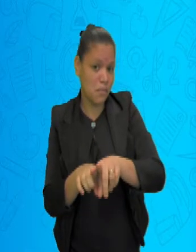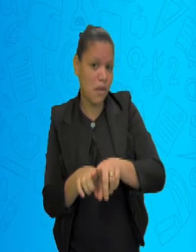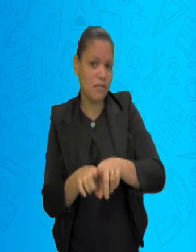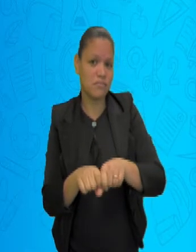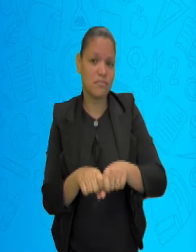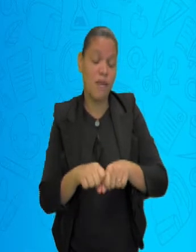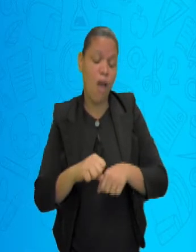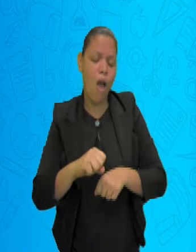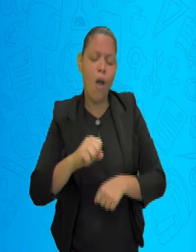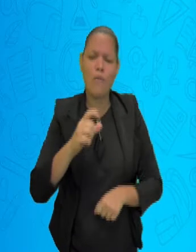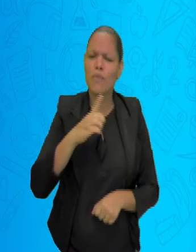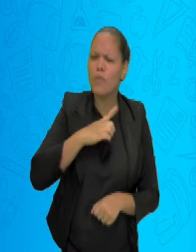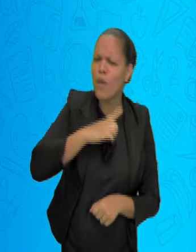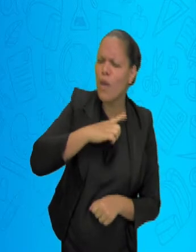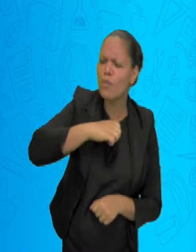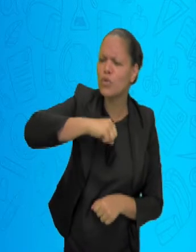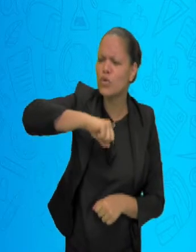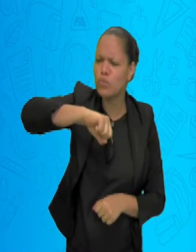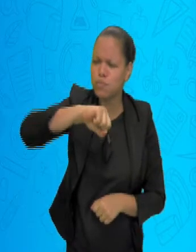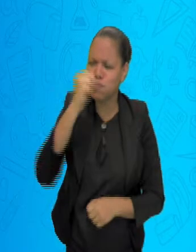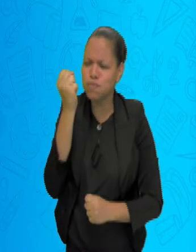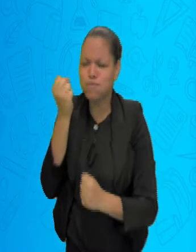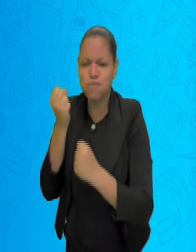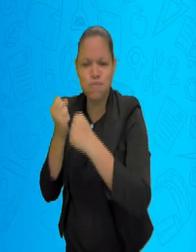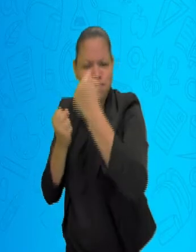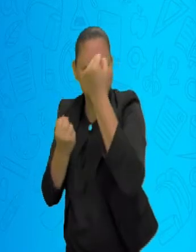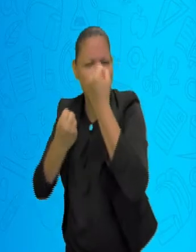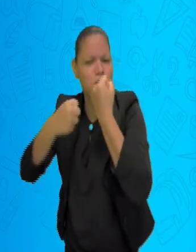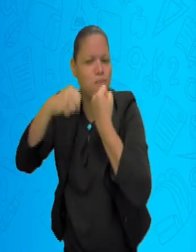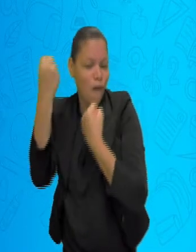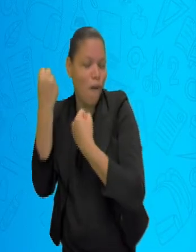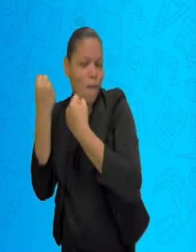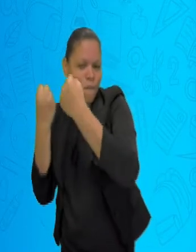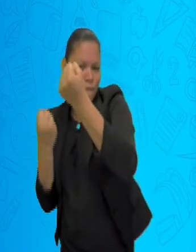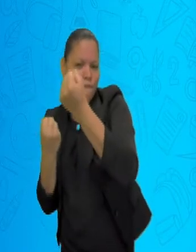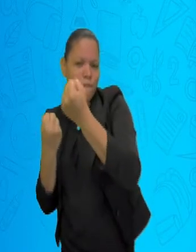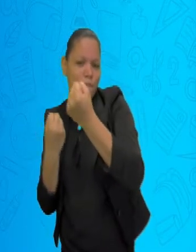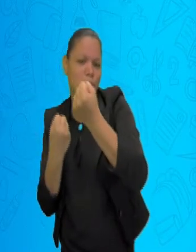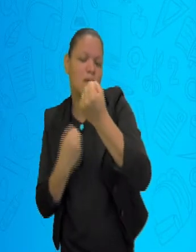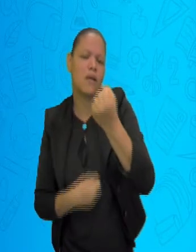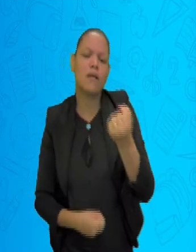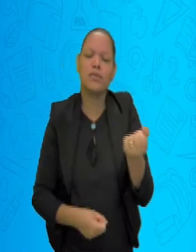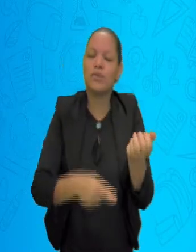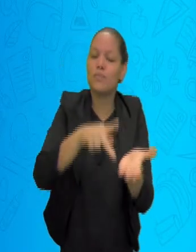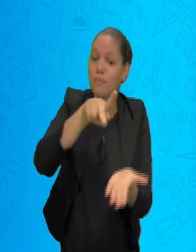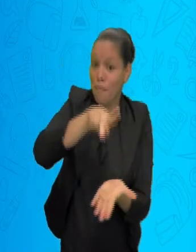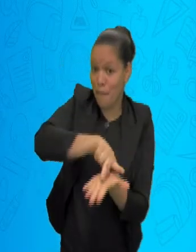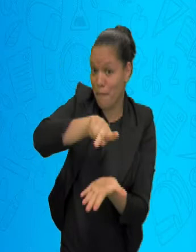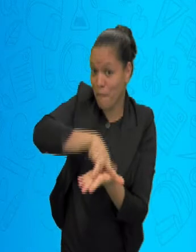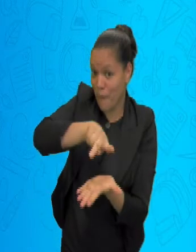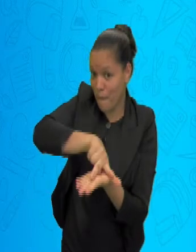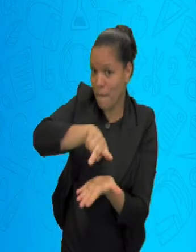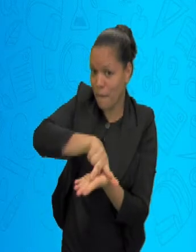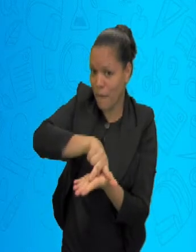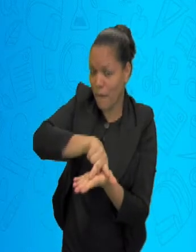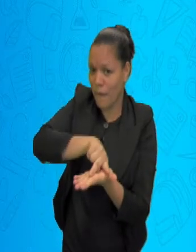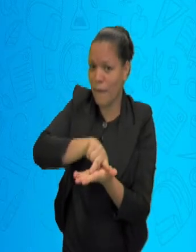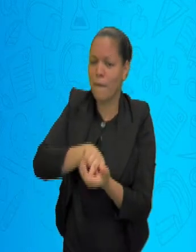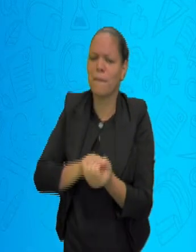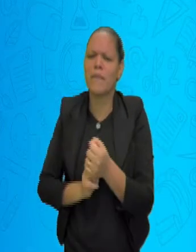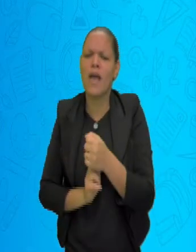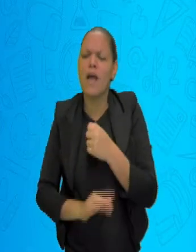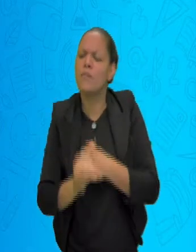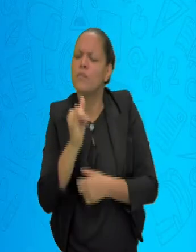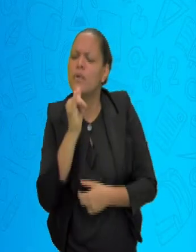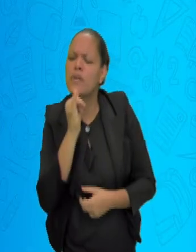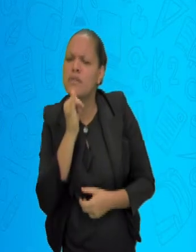de celulose. Indústria de celulose, nós temos aqui, sentido a Belo Horizonte, que está mais próximo aqui da nossa cidade, Governador